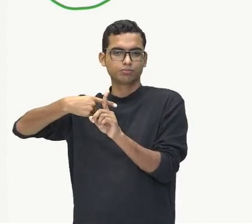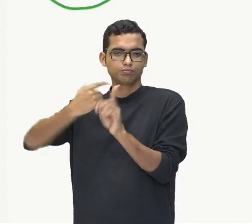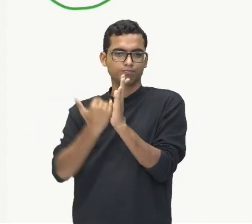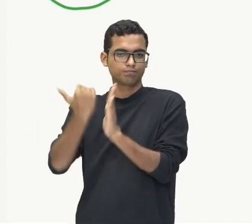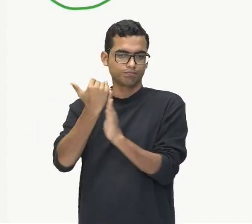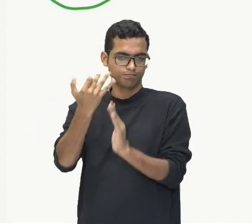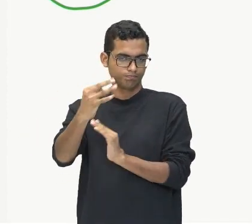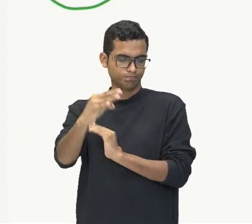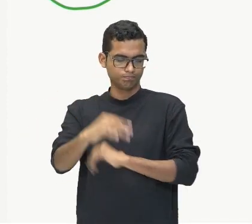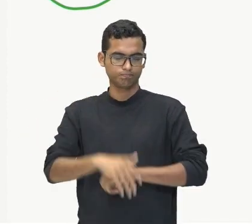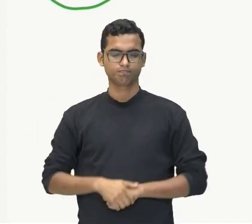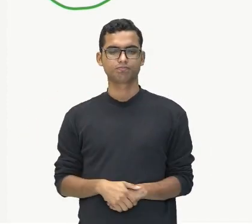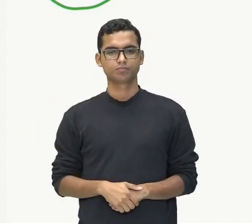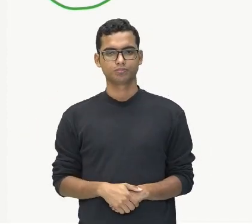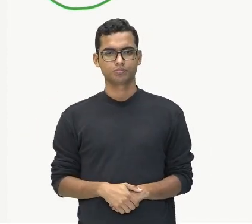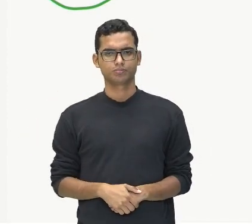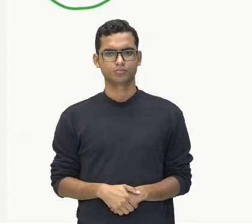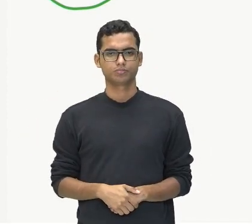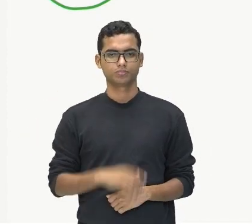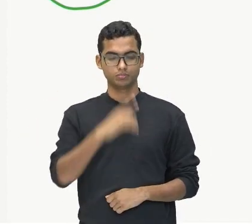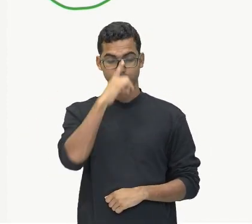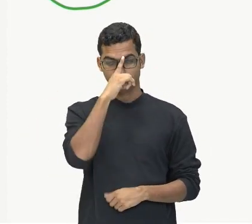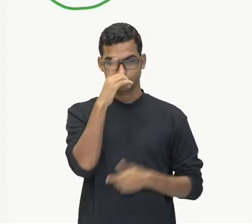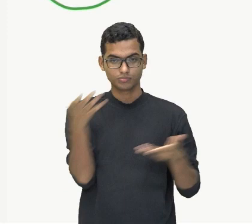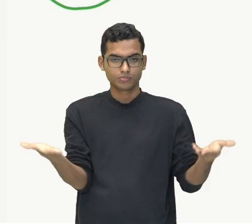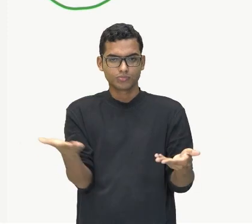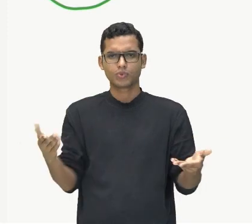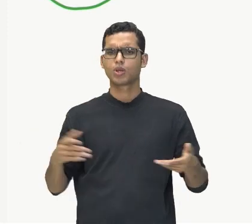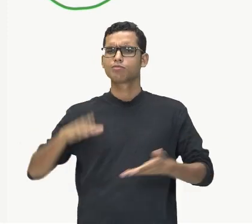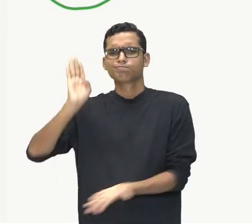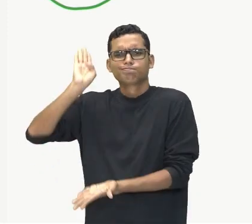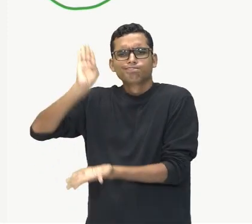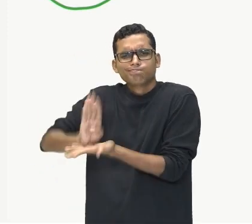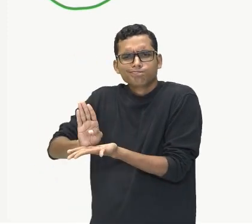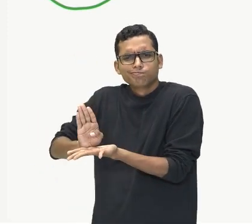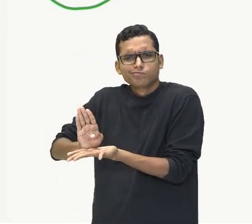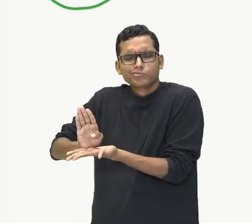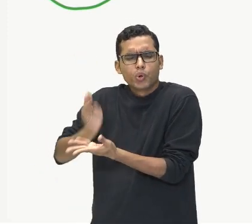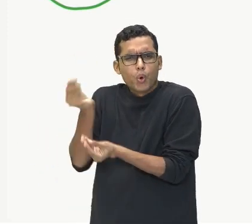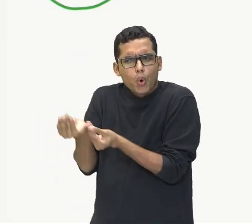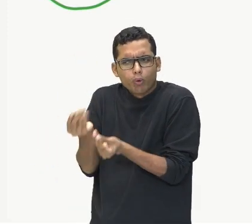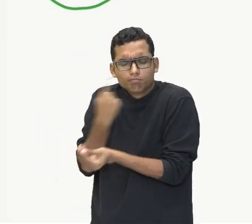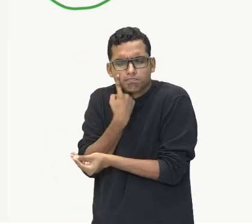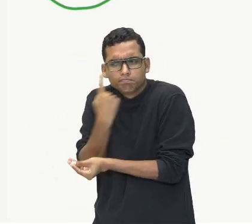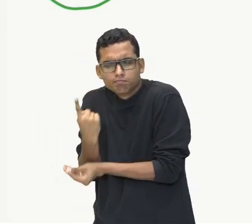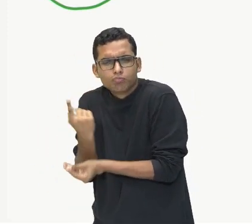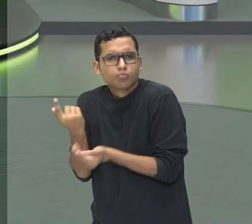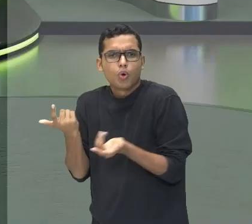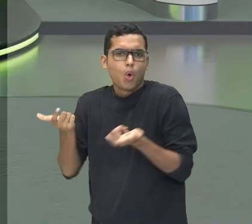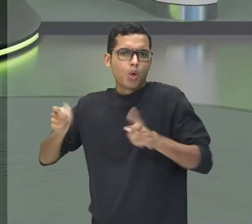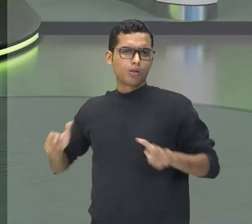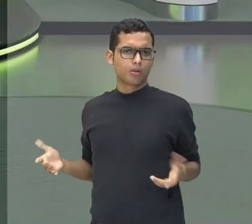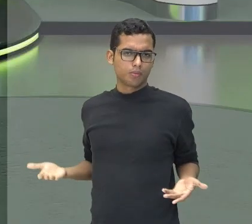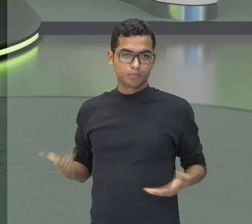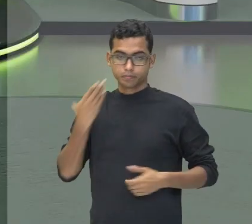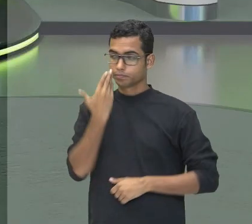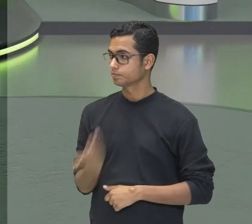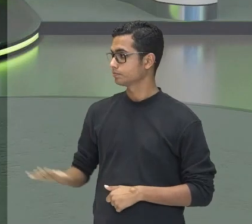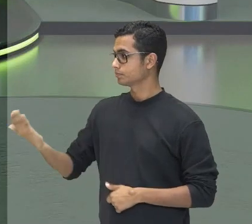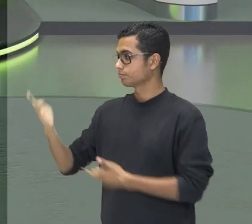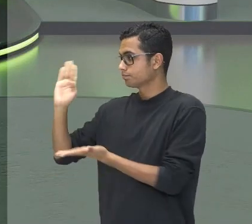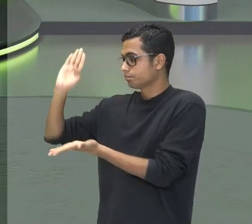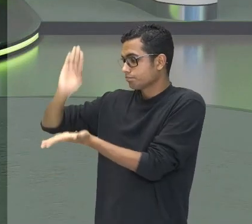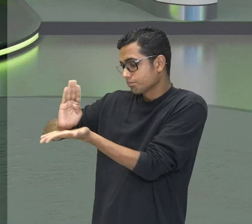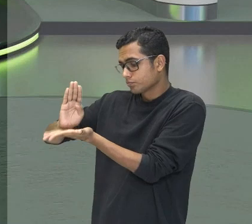aonde está as bases, professora? Observem aqui comigo, onde estão as bases? As bases